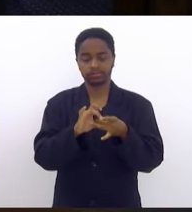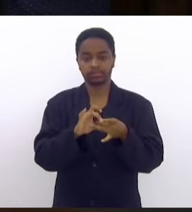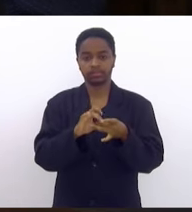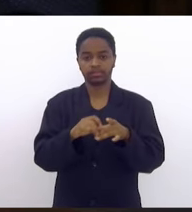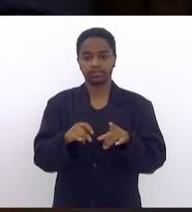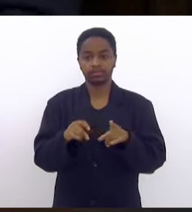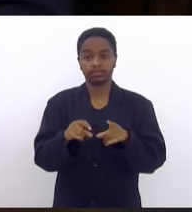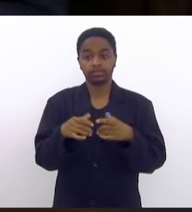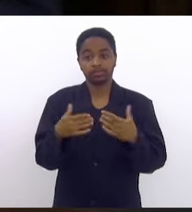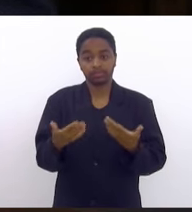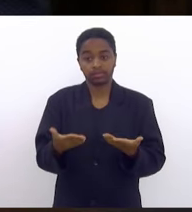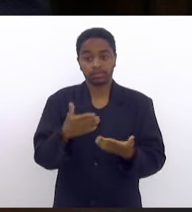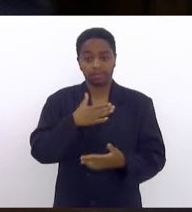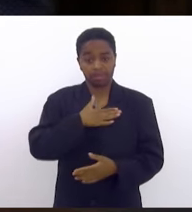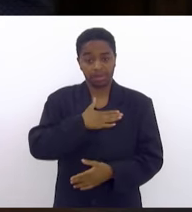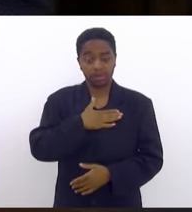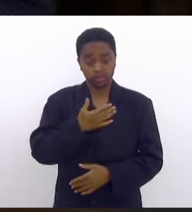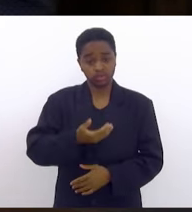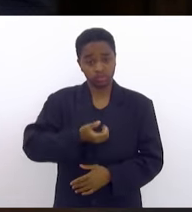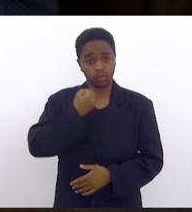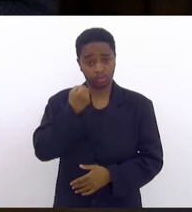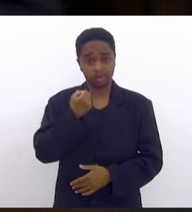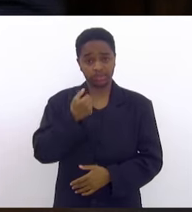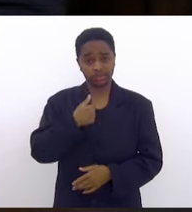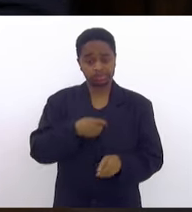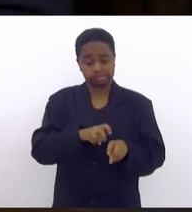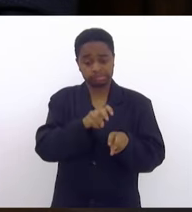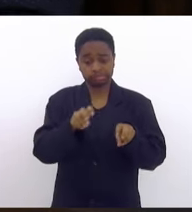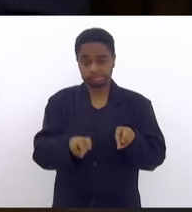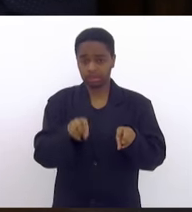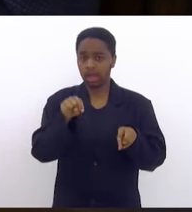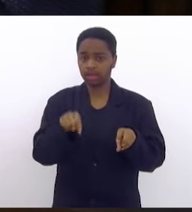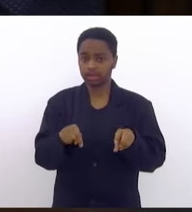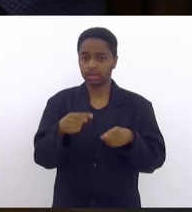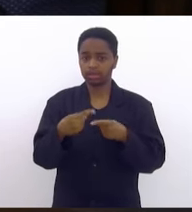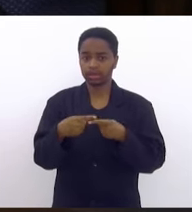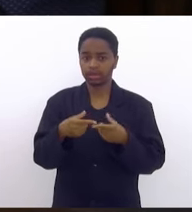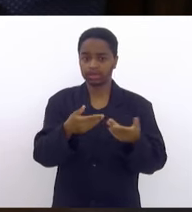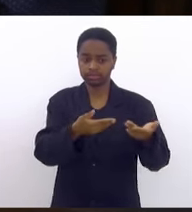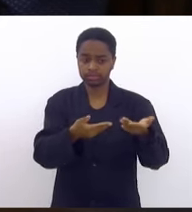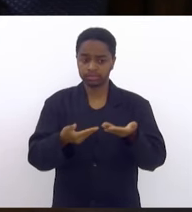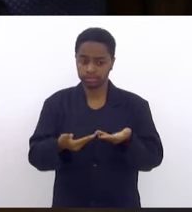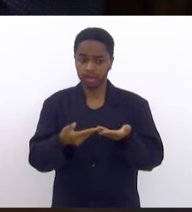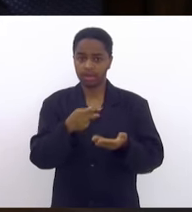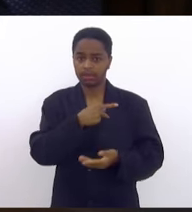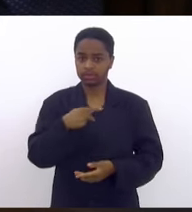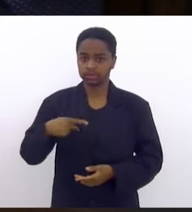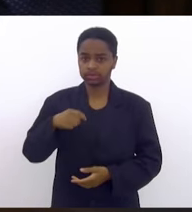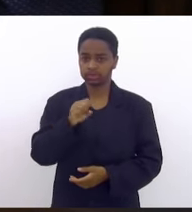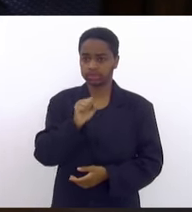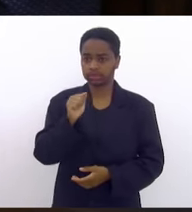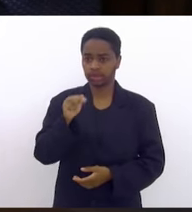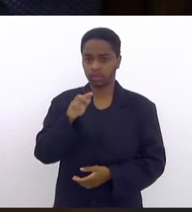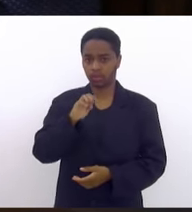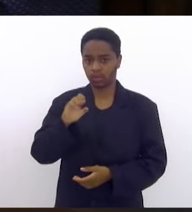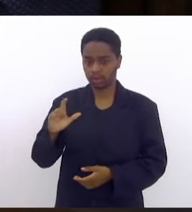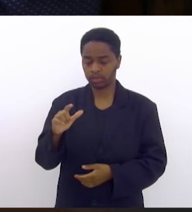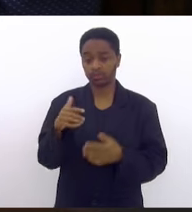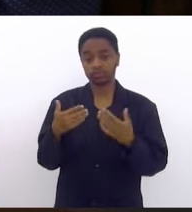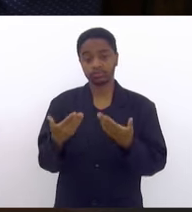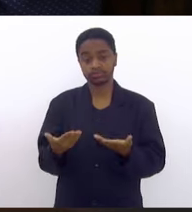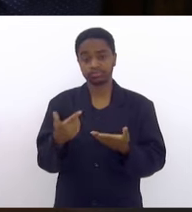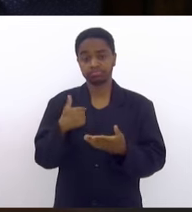E assim, para mim foi uma surpresa estar neste lugar. Eu recebi o convite através do pastor Samuel e eu vim